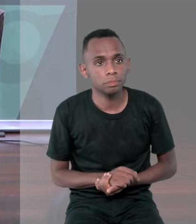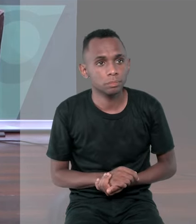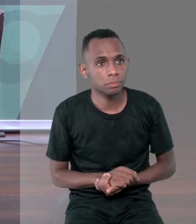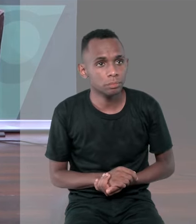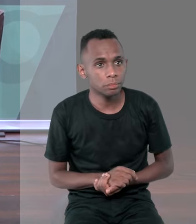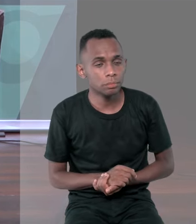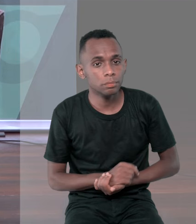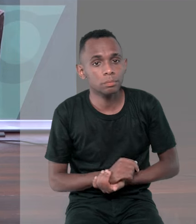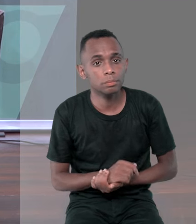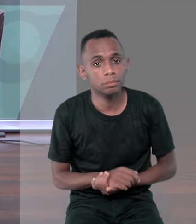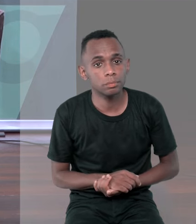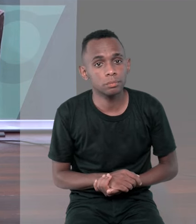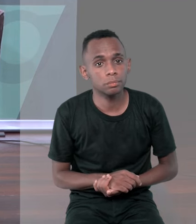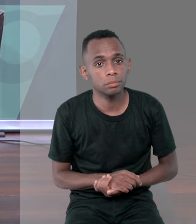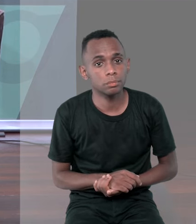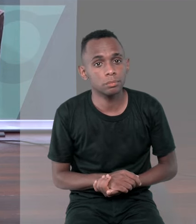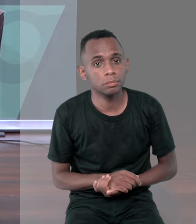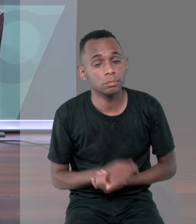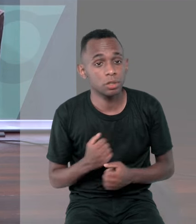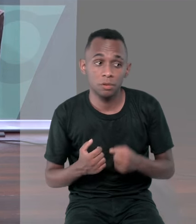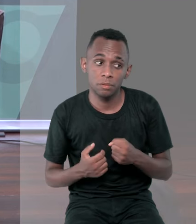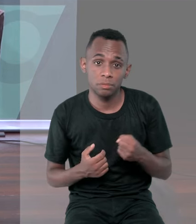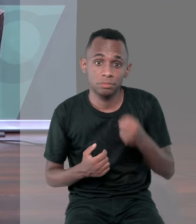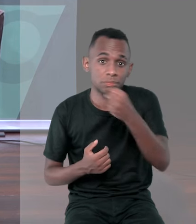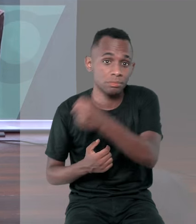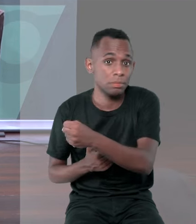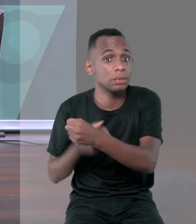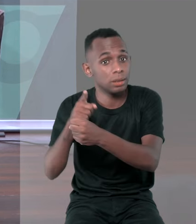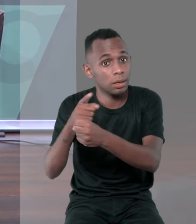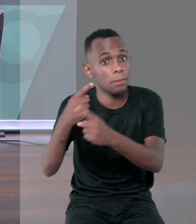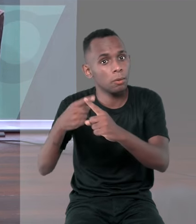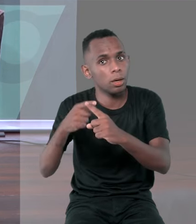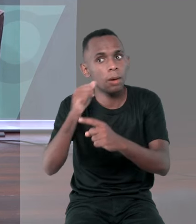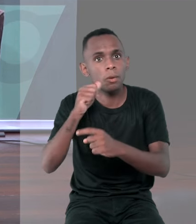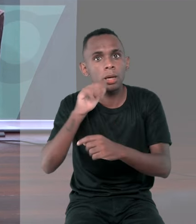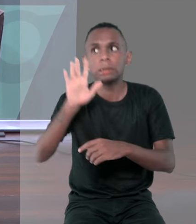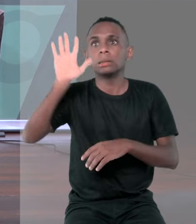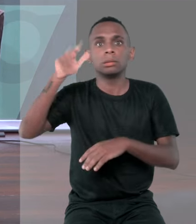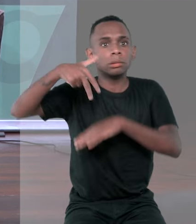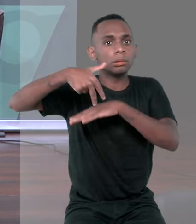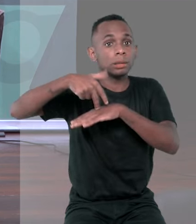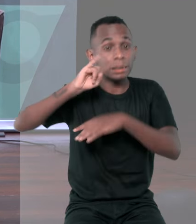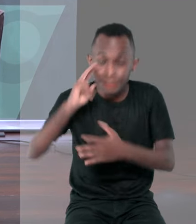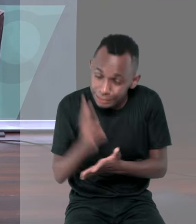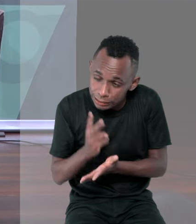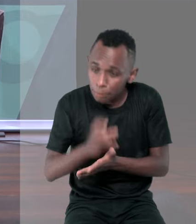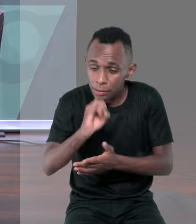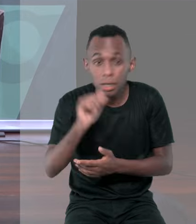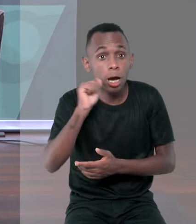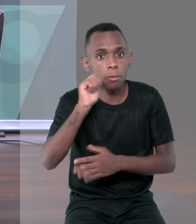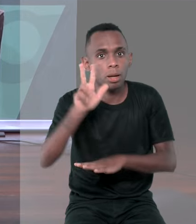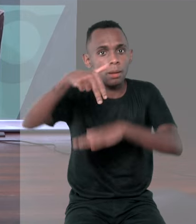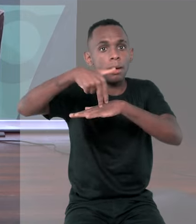Olha, eu só vou passar para você porque uma mulher não levantou, porque quando eu estou mediando na mesa, eu sempre dou a palavra primeiro